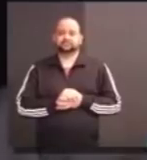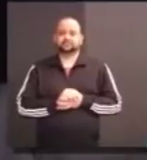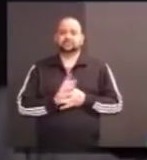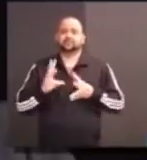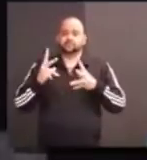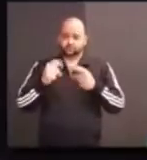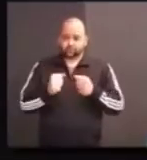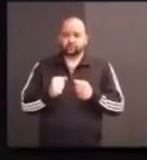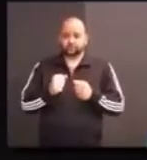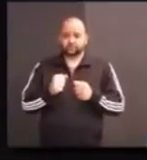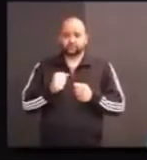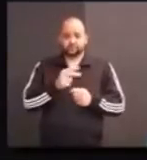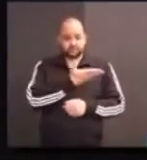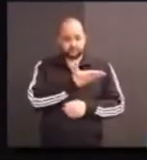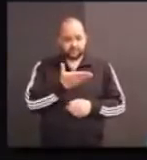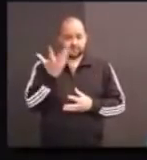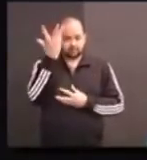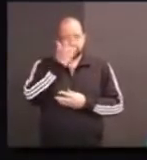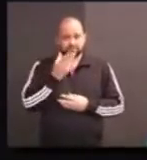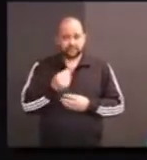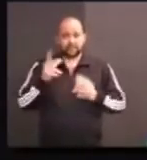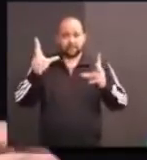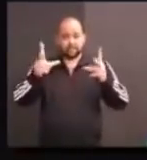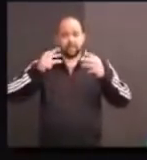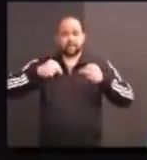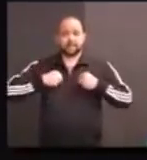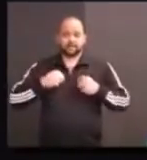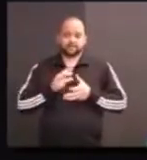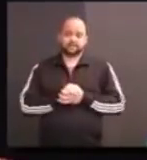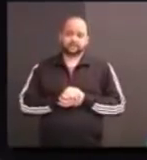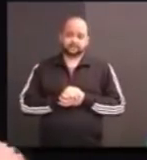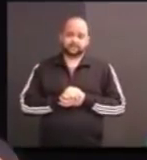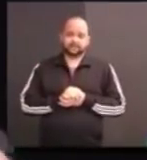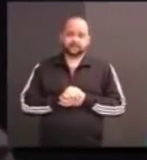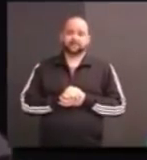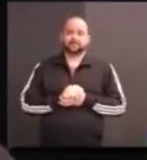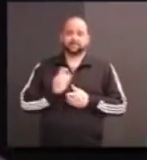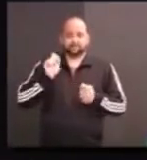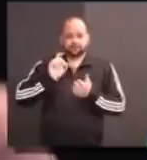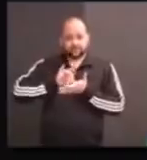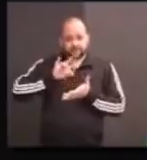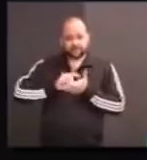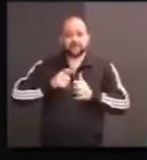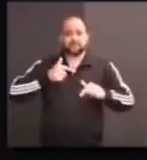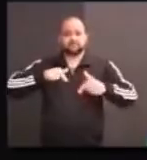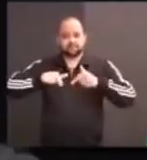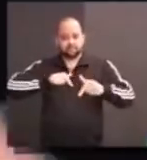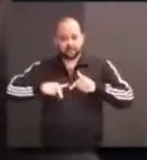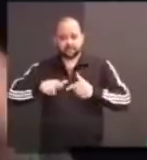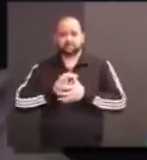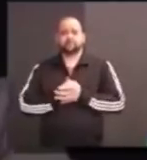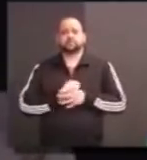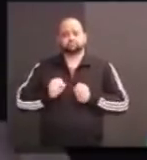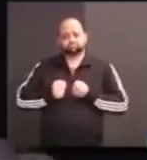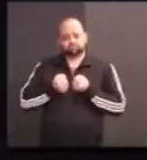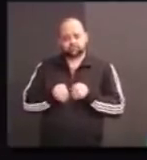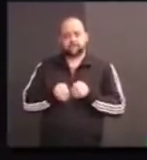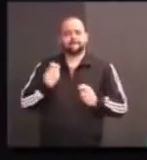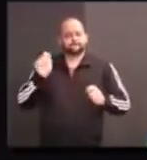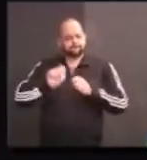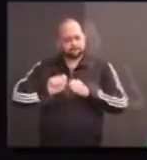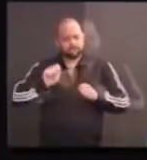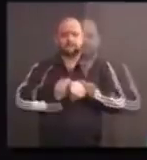Todos eles merecem. Os que foram realmente trabalhadores, seareiros, façam.